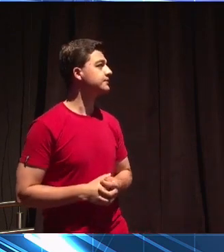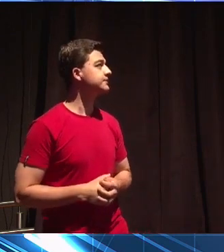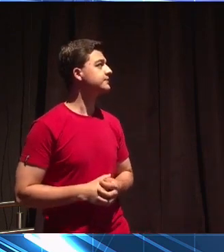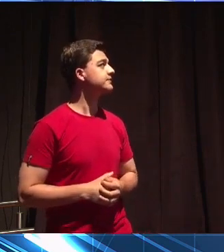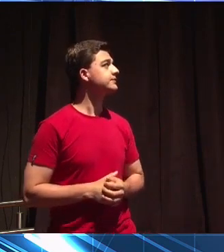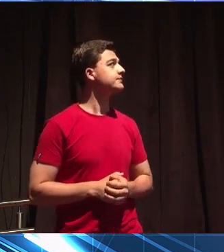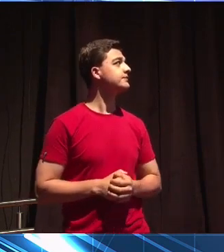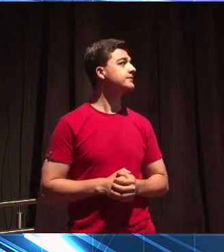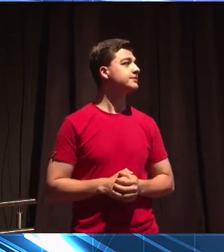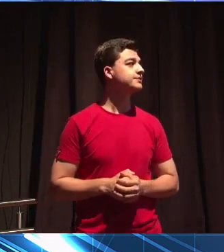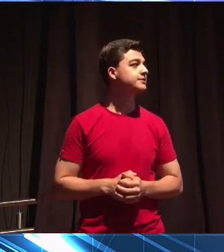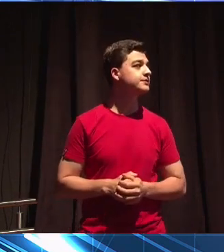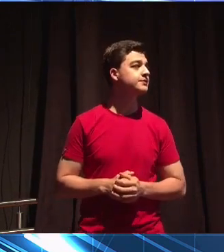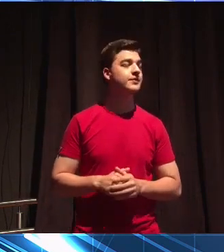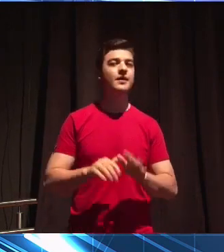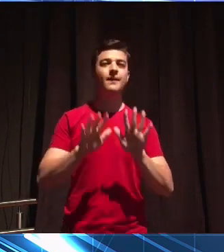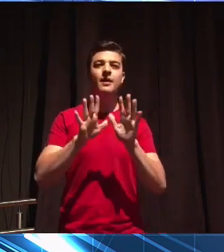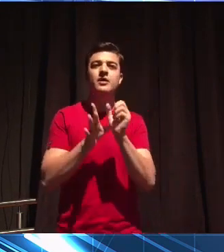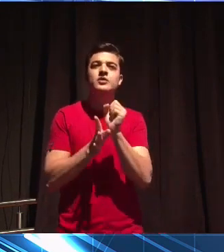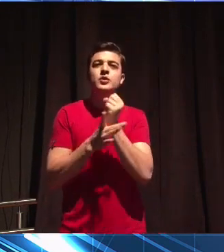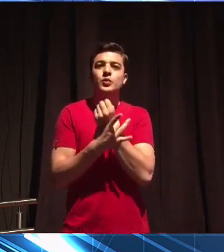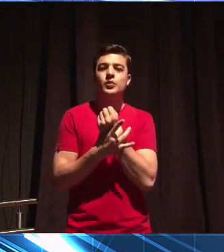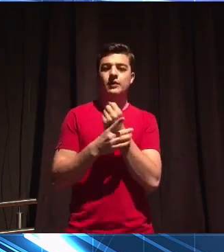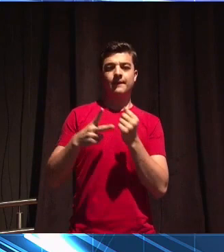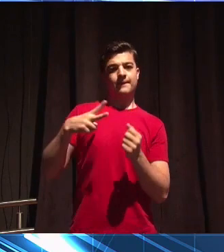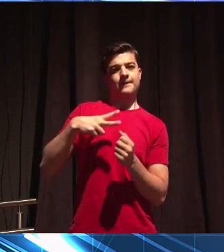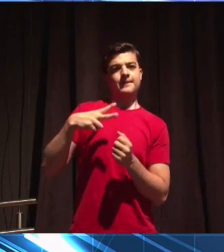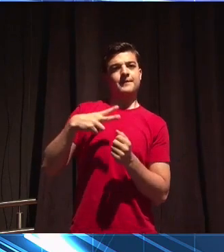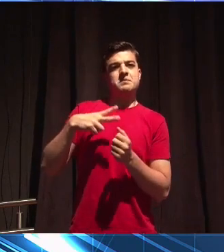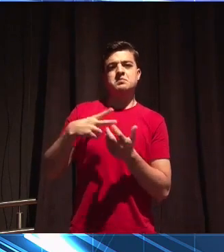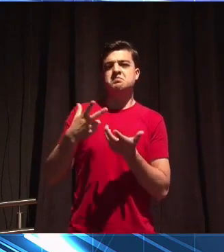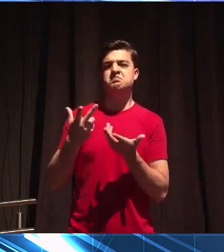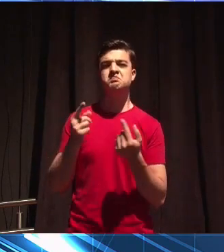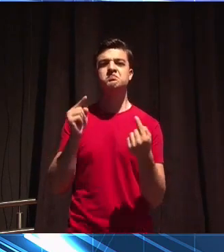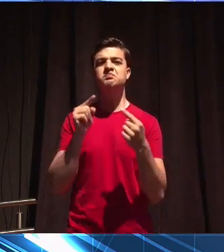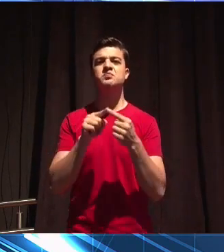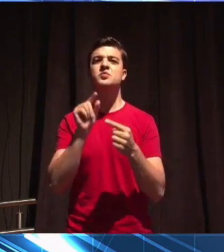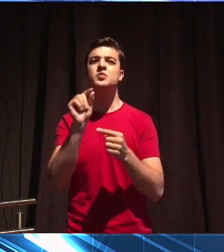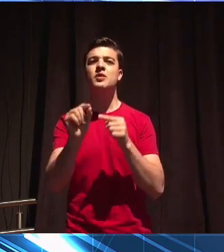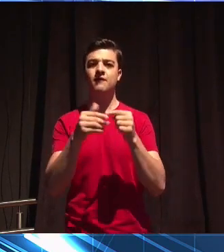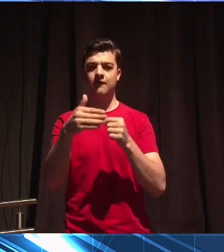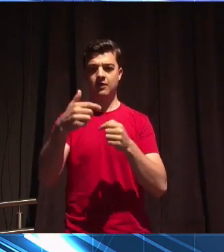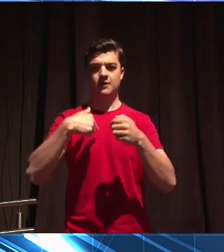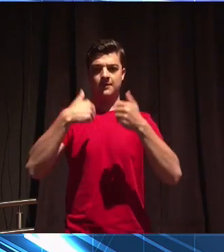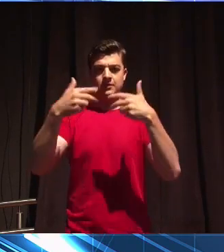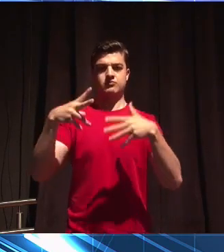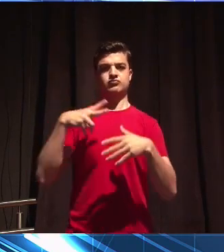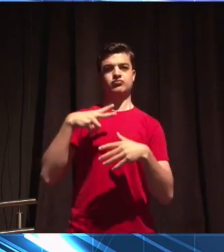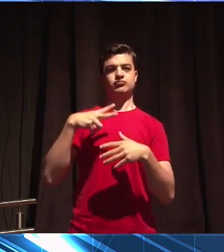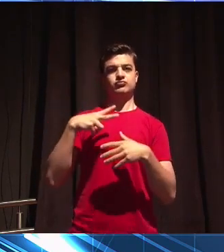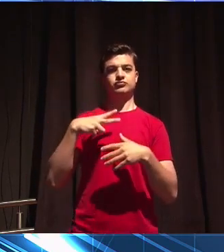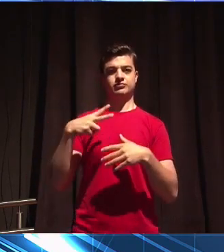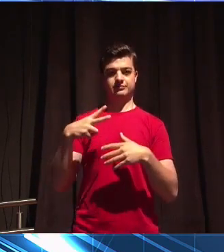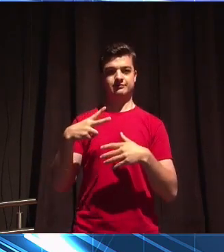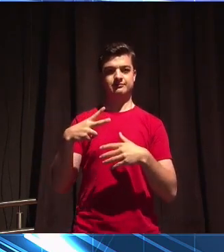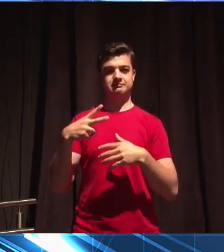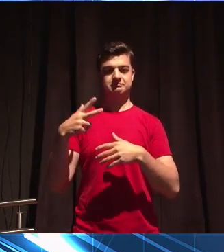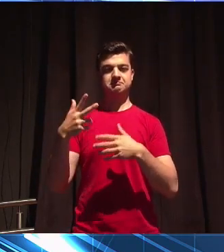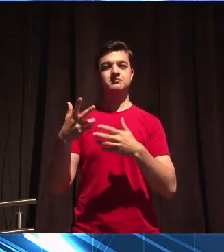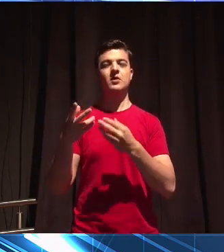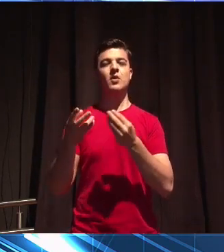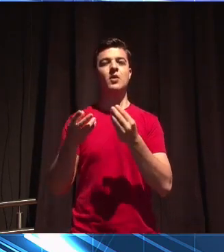o que é segurança e privacidade? Né? Só para a gente desfazer esse gancho, porque eu vou falar de privacidade ao longo do... Como já estive falando, mas eu vou permanecer falando de